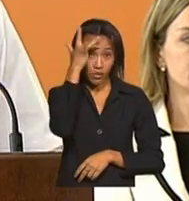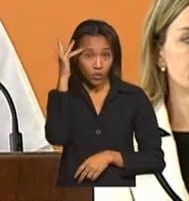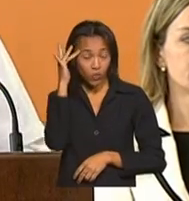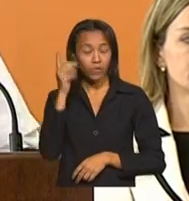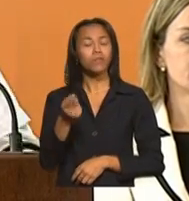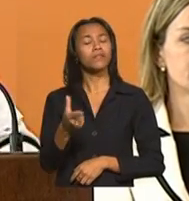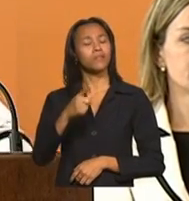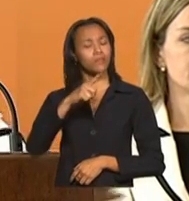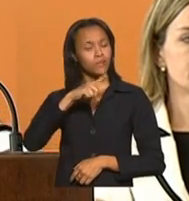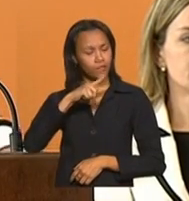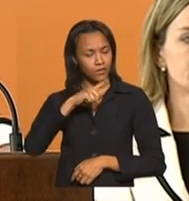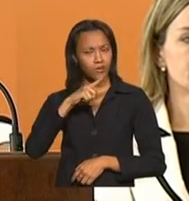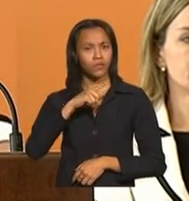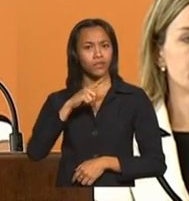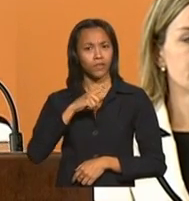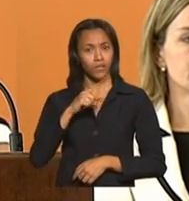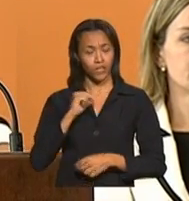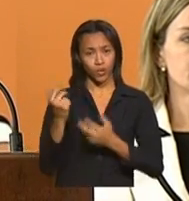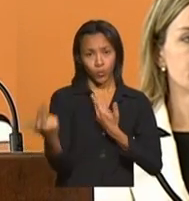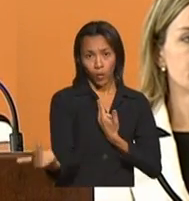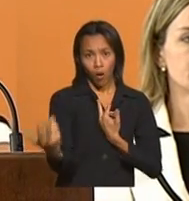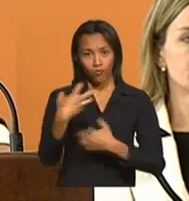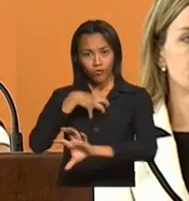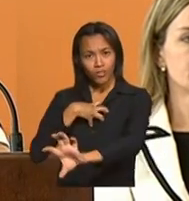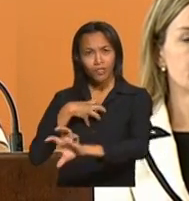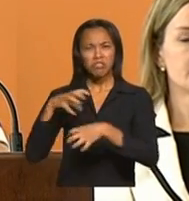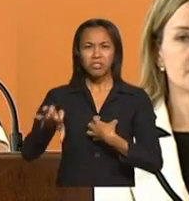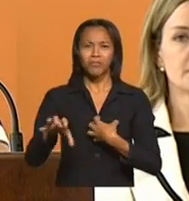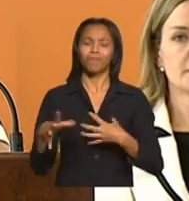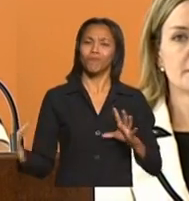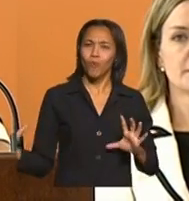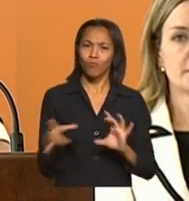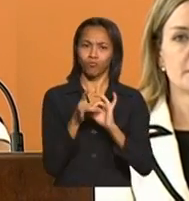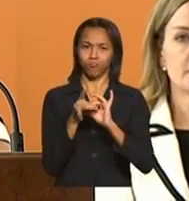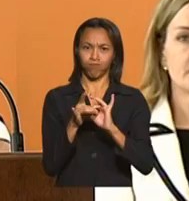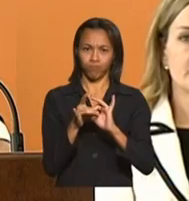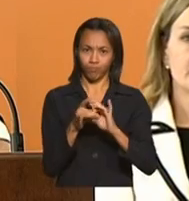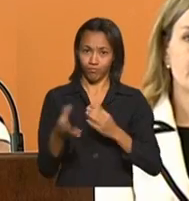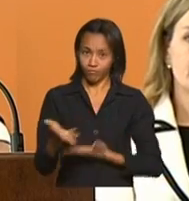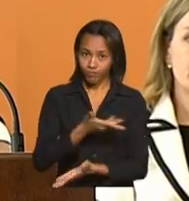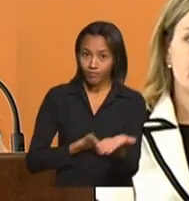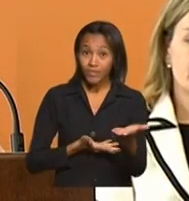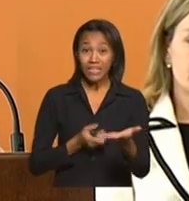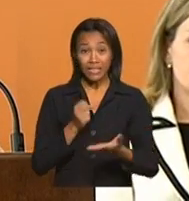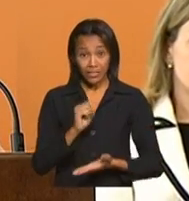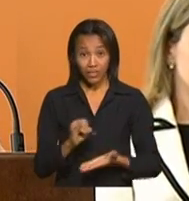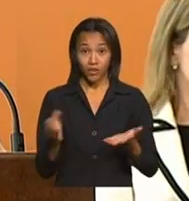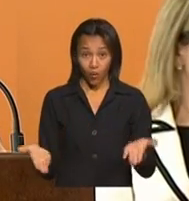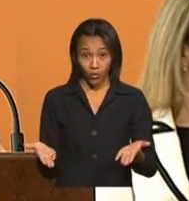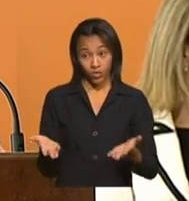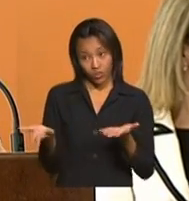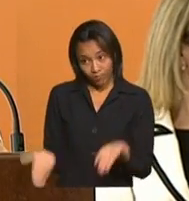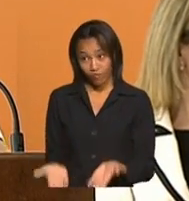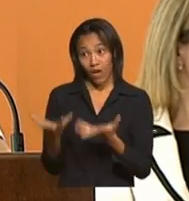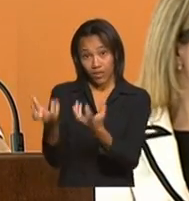temos de ter do seu semelhante como uma pessoa integral. Então, Cissa, se receba